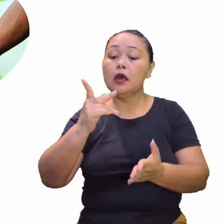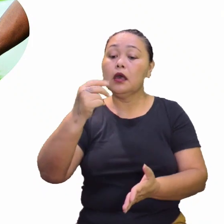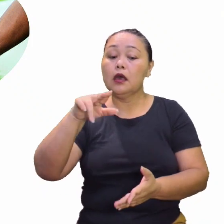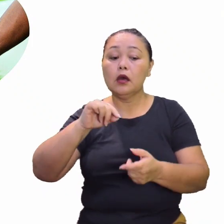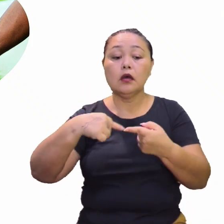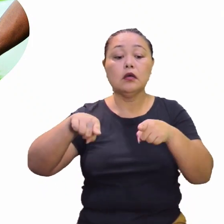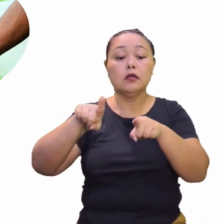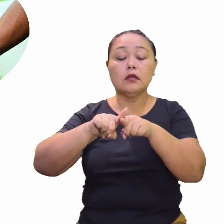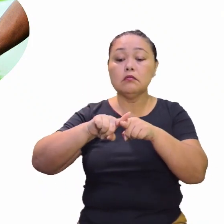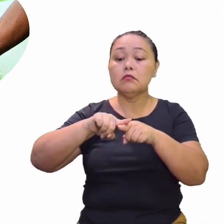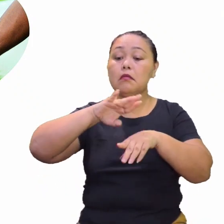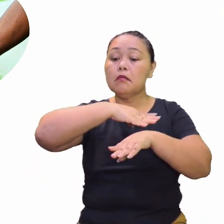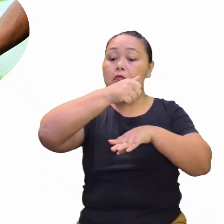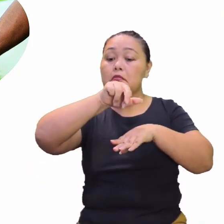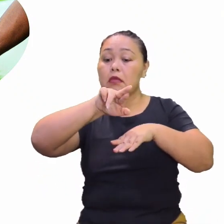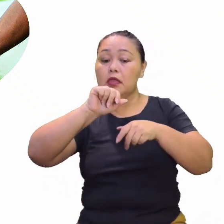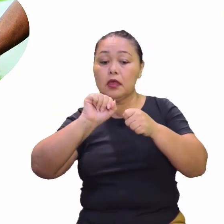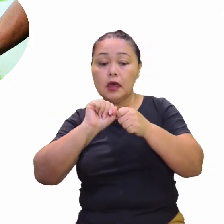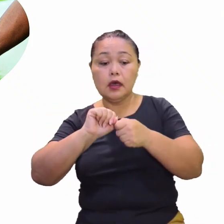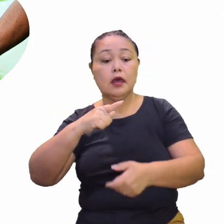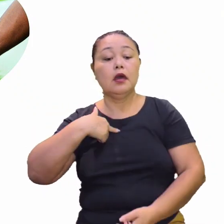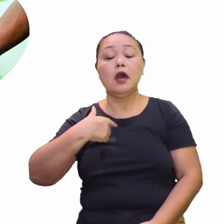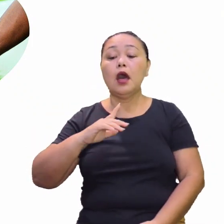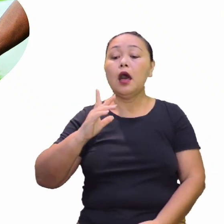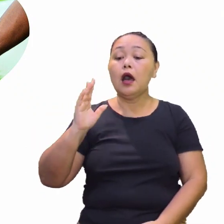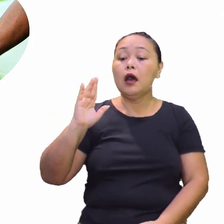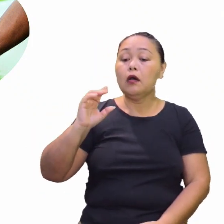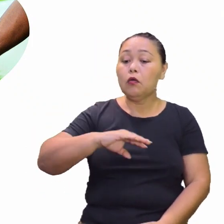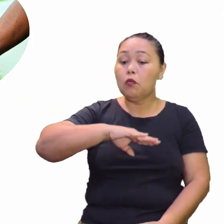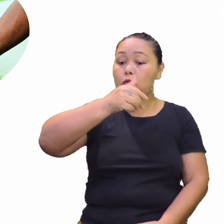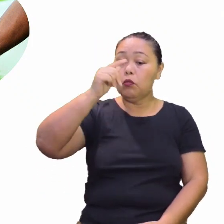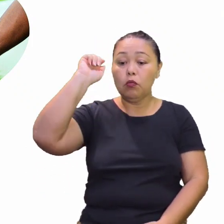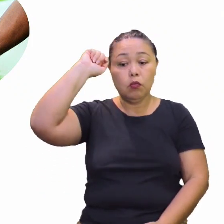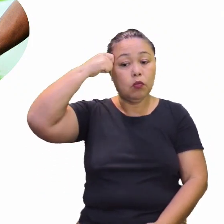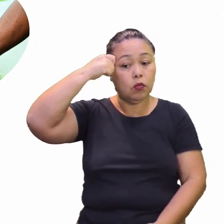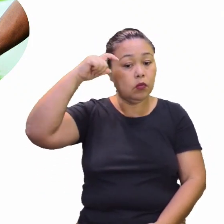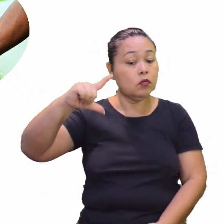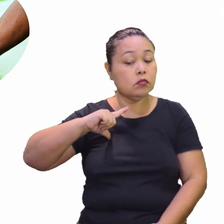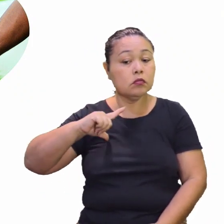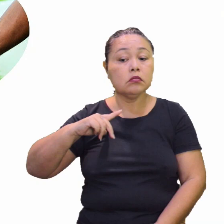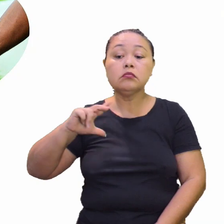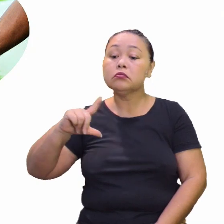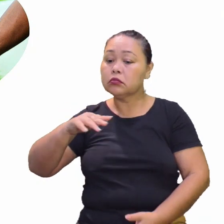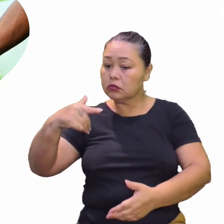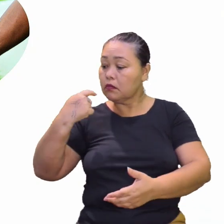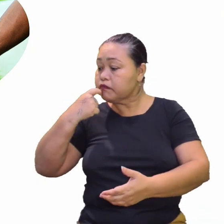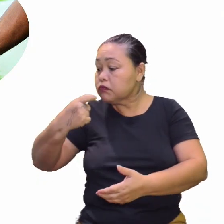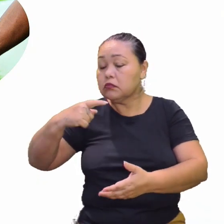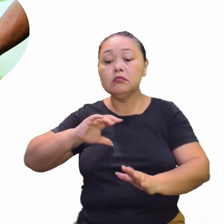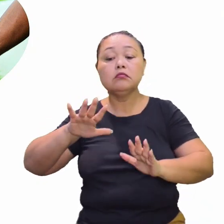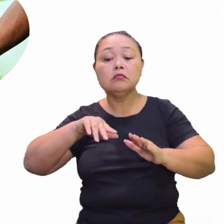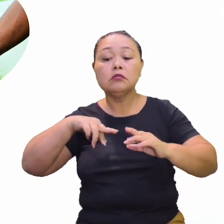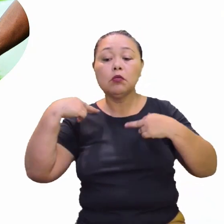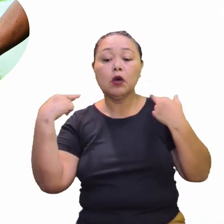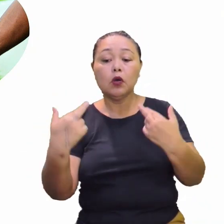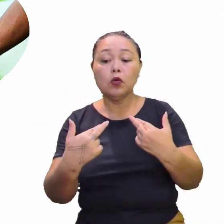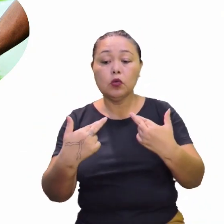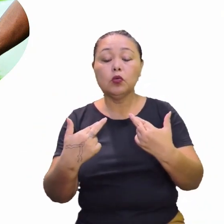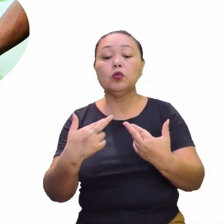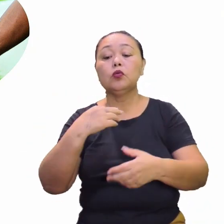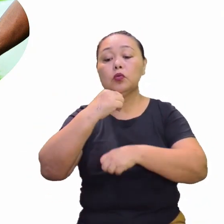Serra e Monte Negro. Então, só para ter uma ideia, recentemente estava tendo uma reunião, esse ano